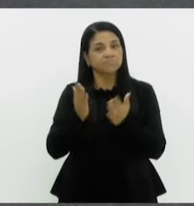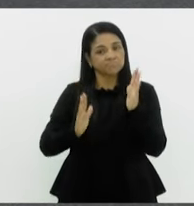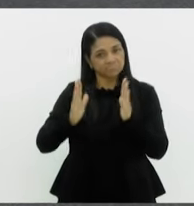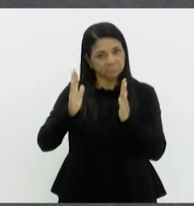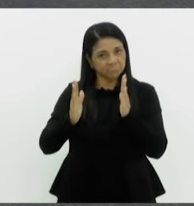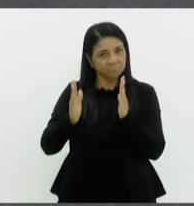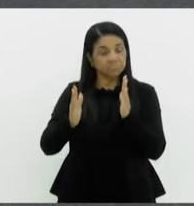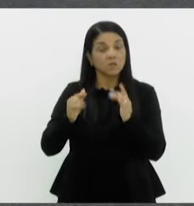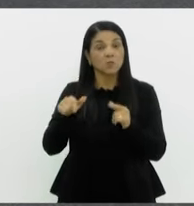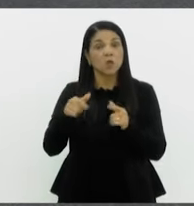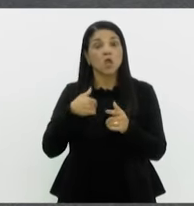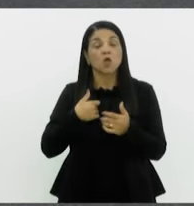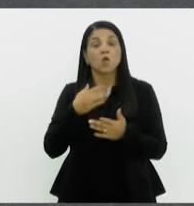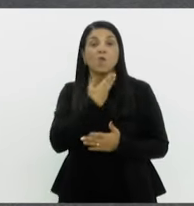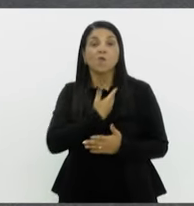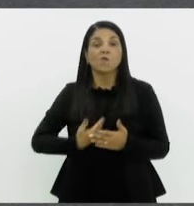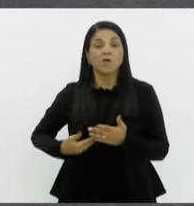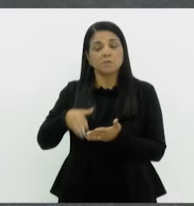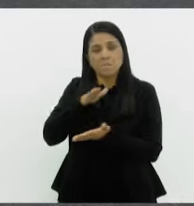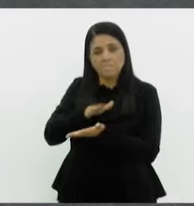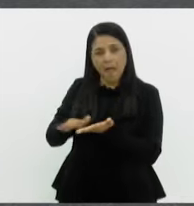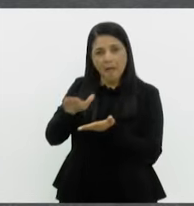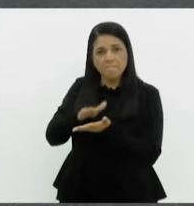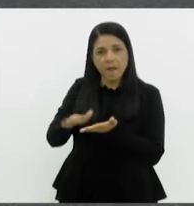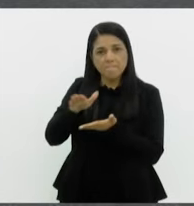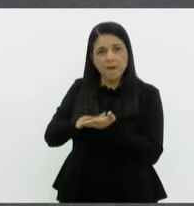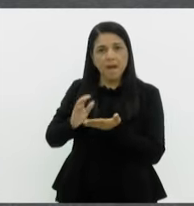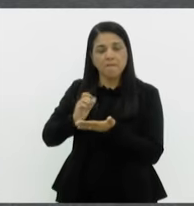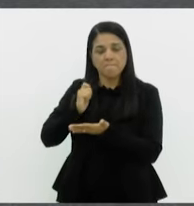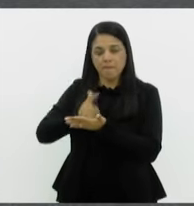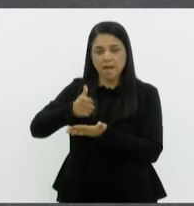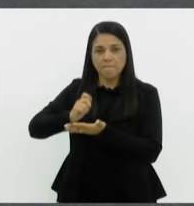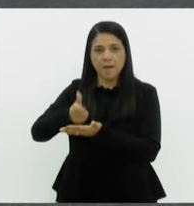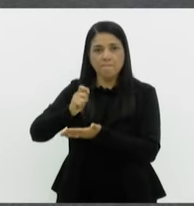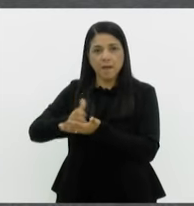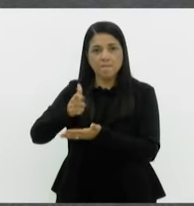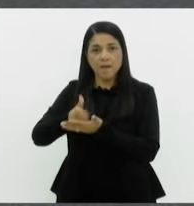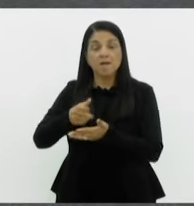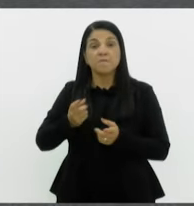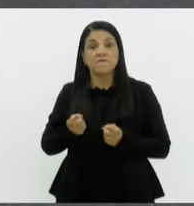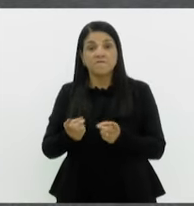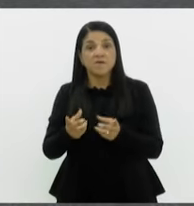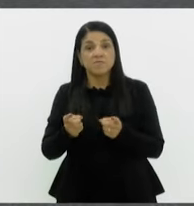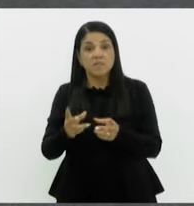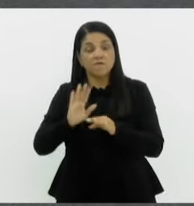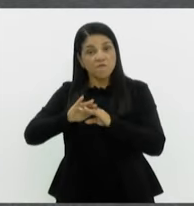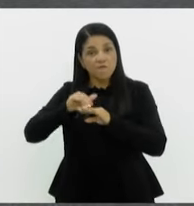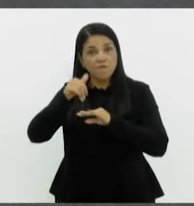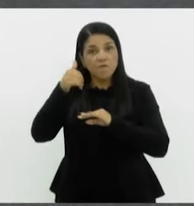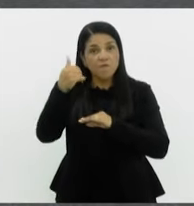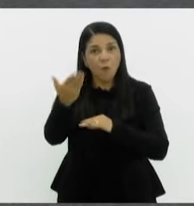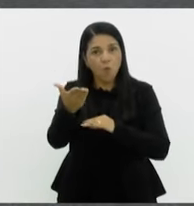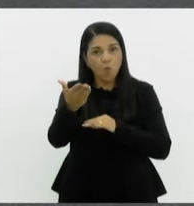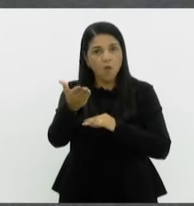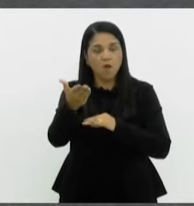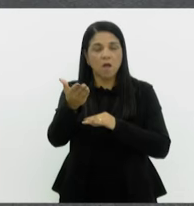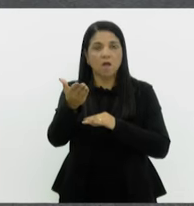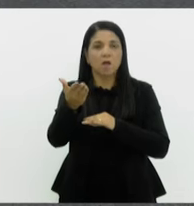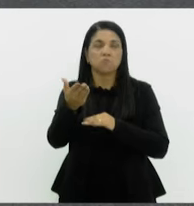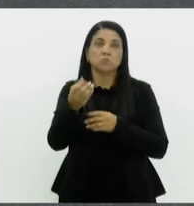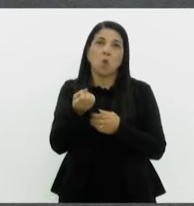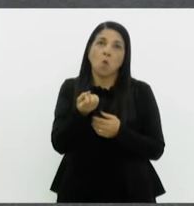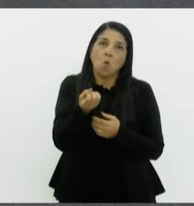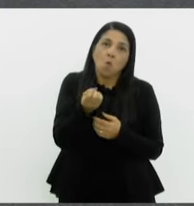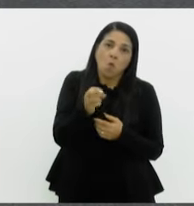governo gasta sempre rios de dinheiro para vender no exterior ou no